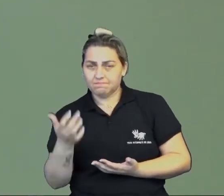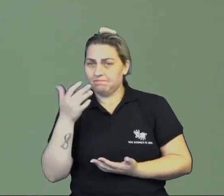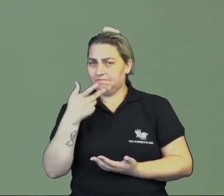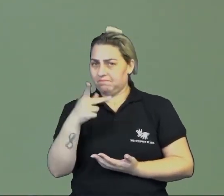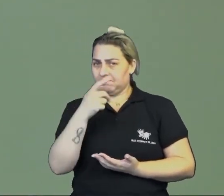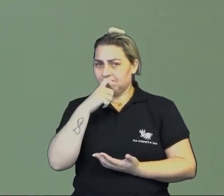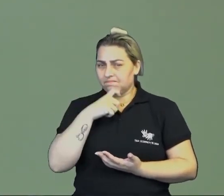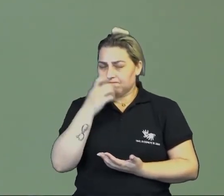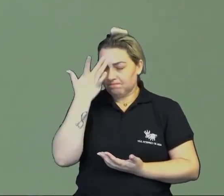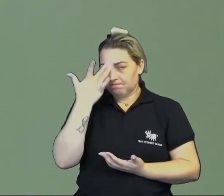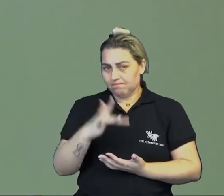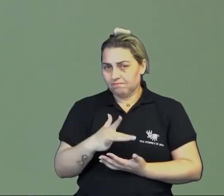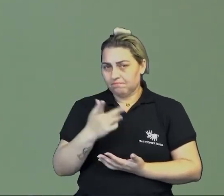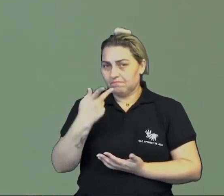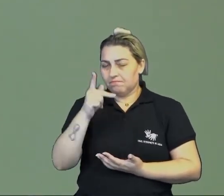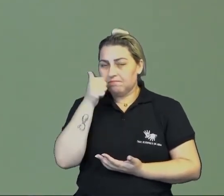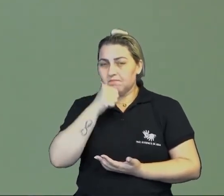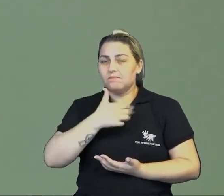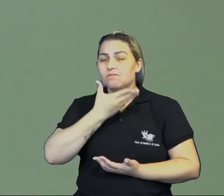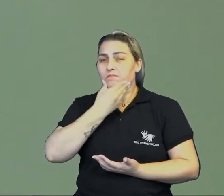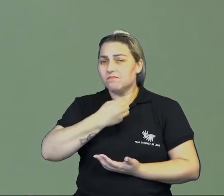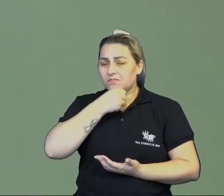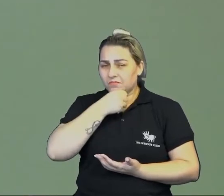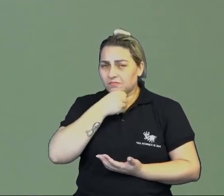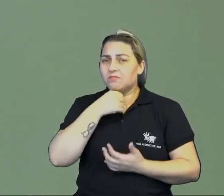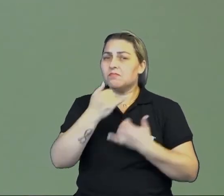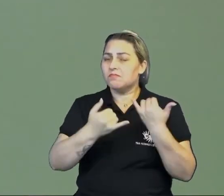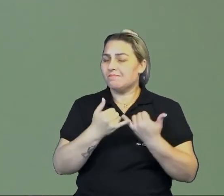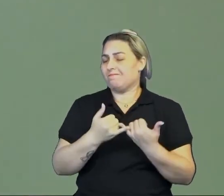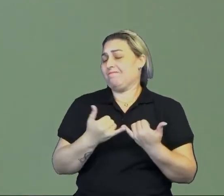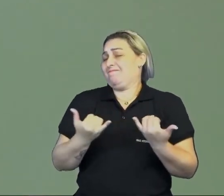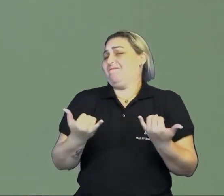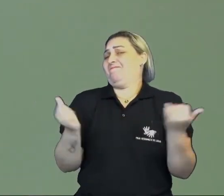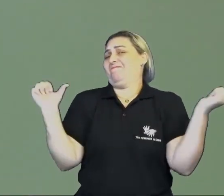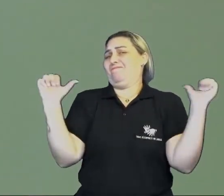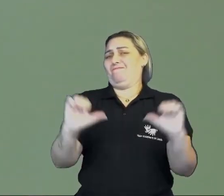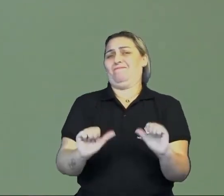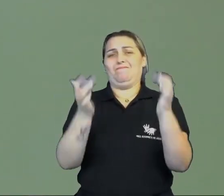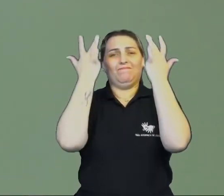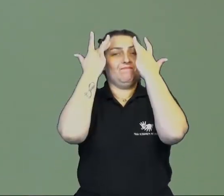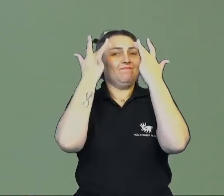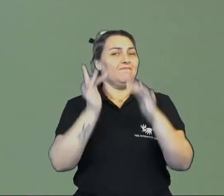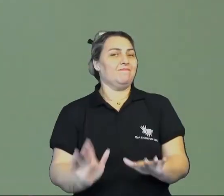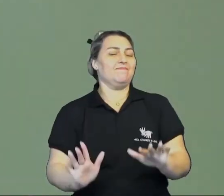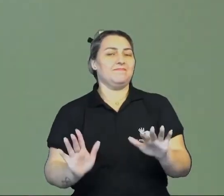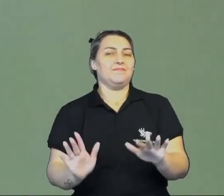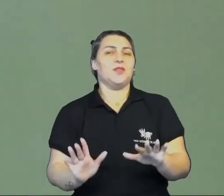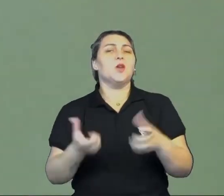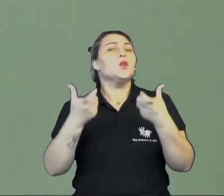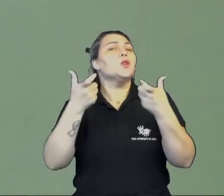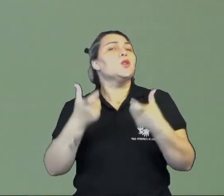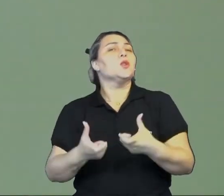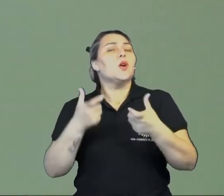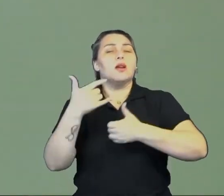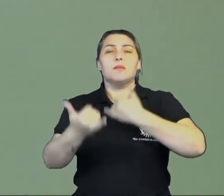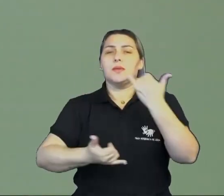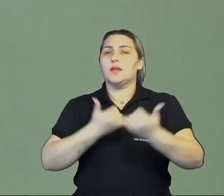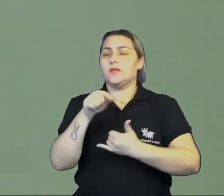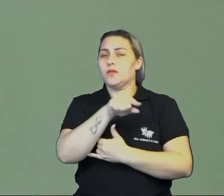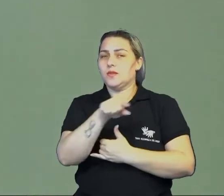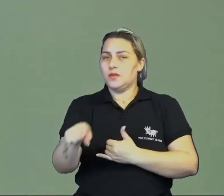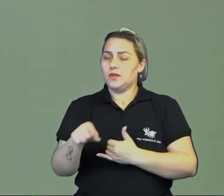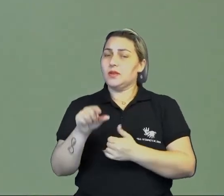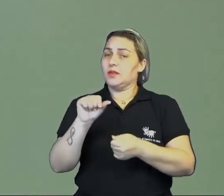sei, professor. E os seus avós brincavam da manja? Ih, piorou, professor. Então, de onde vêm as brincadeiras que